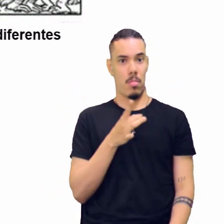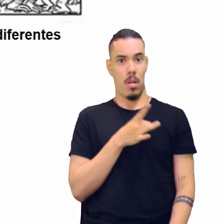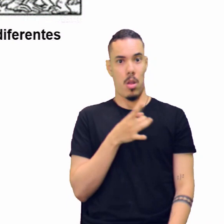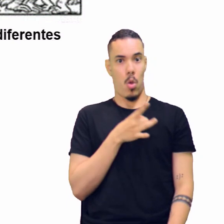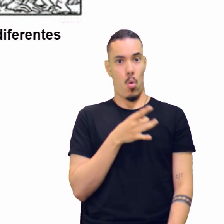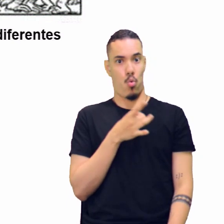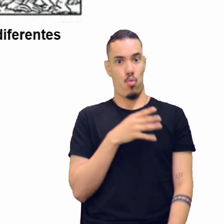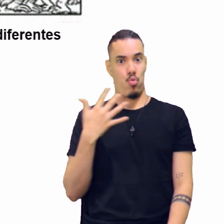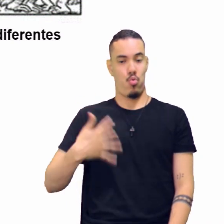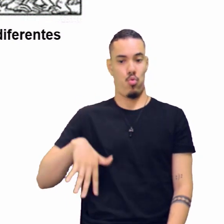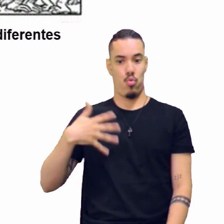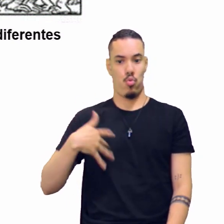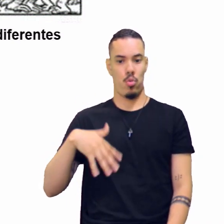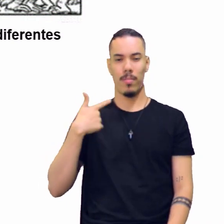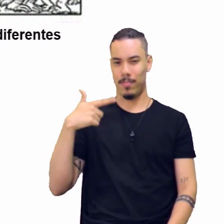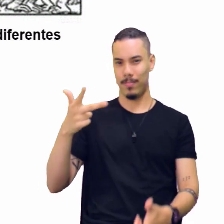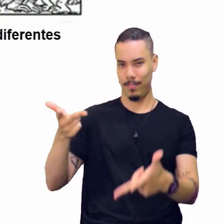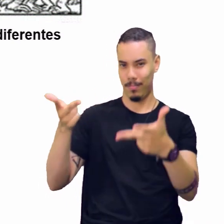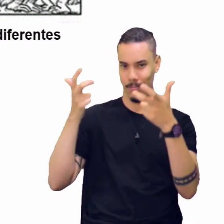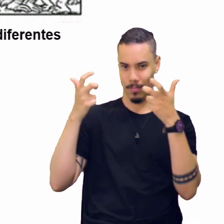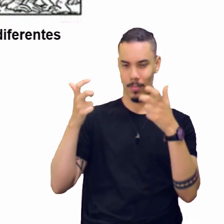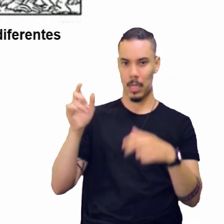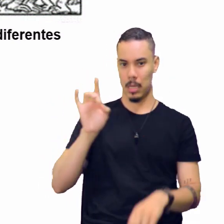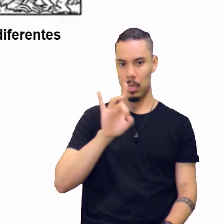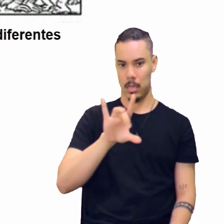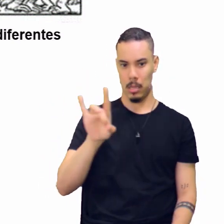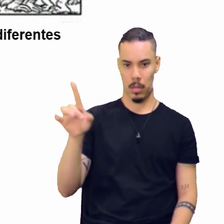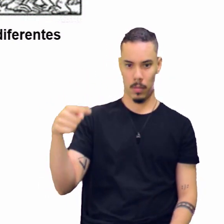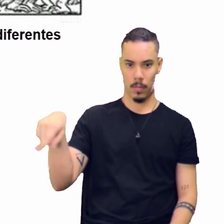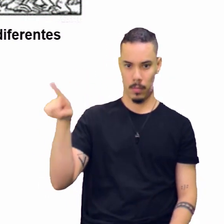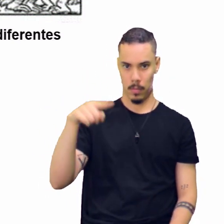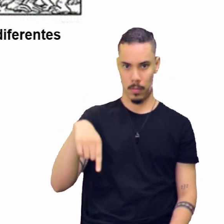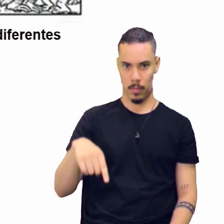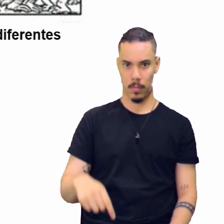né? Olha a expressão de cada uma.